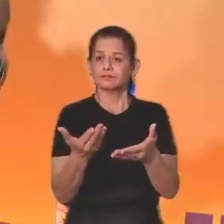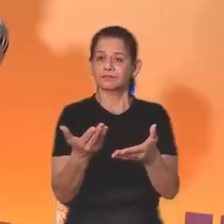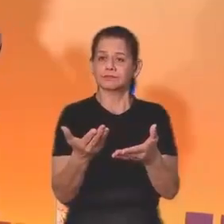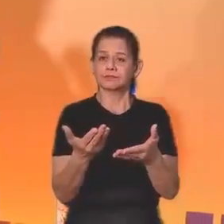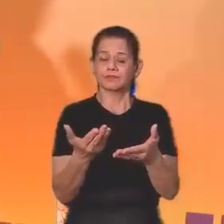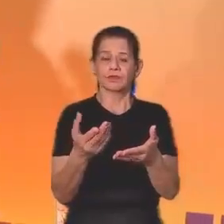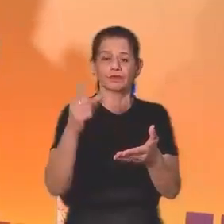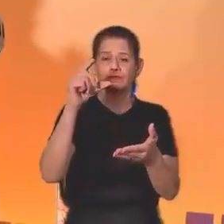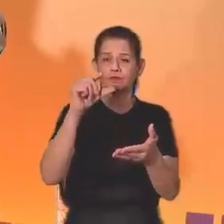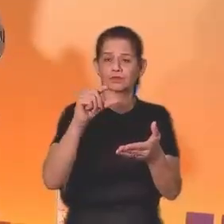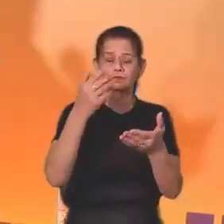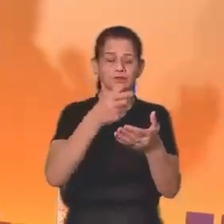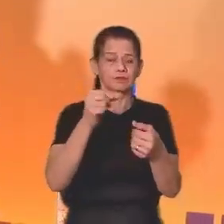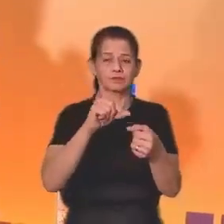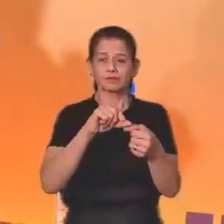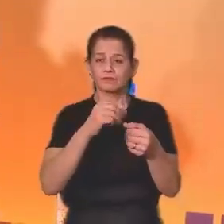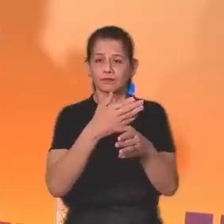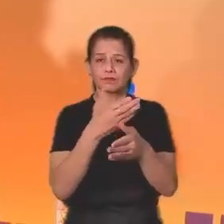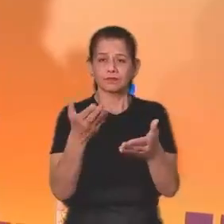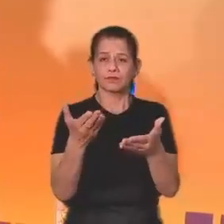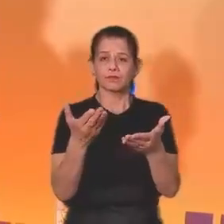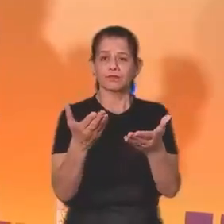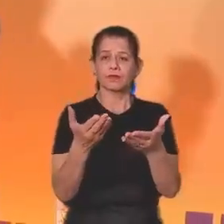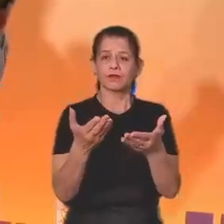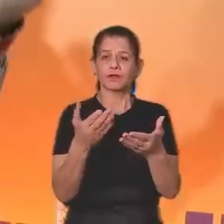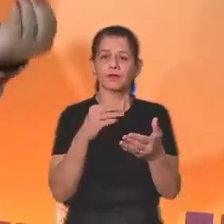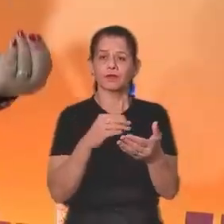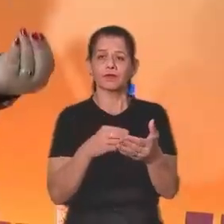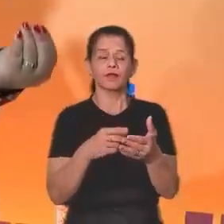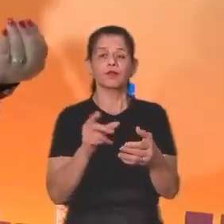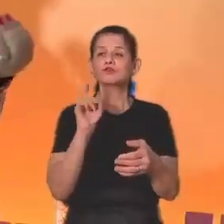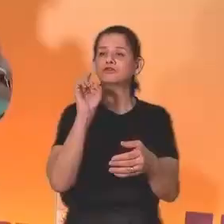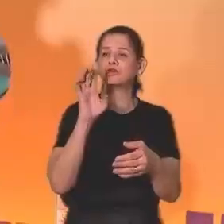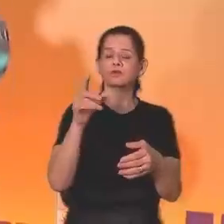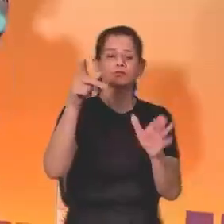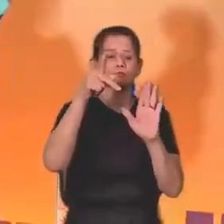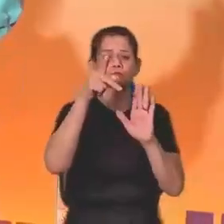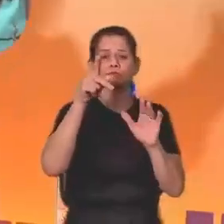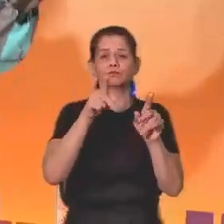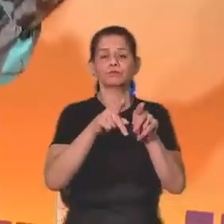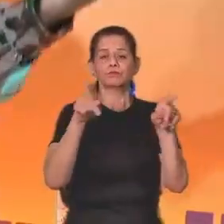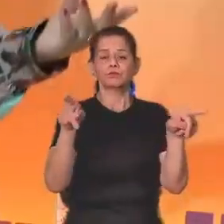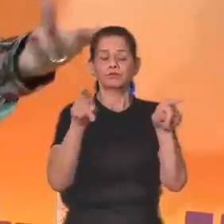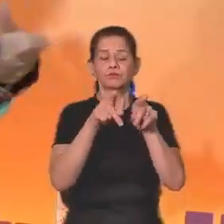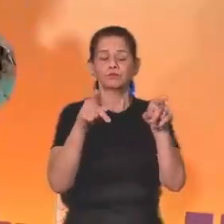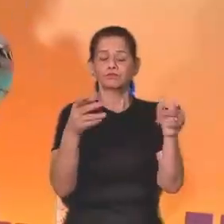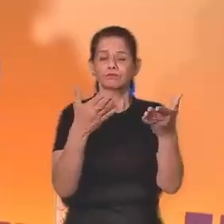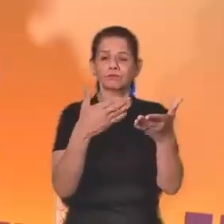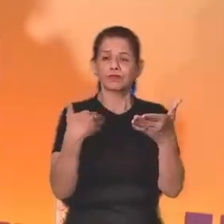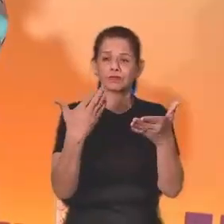é o mínimo, né? Às vezes ali é um mínimo, ou é o professor, né? É o professor que